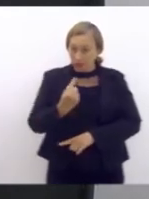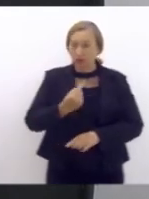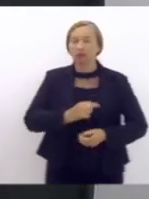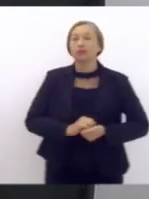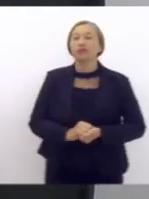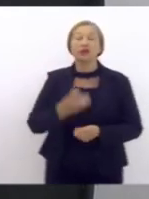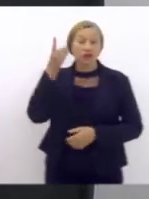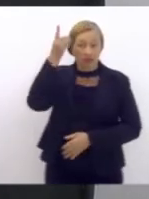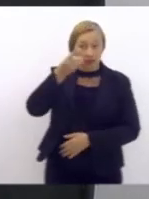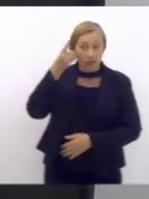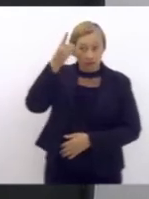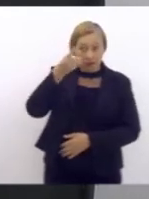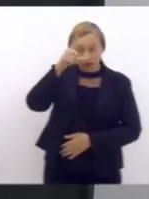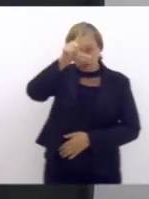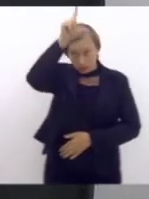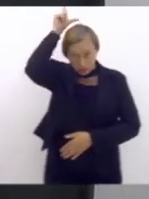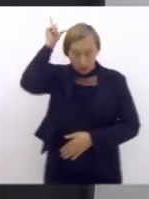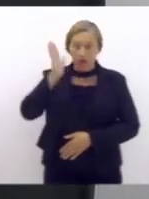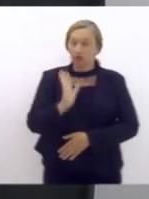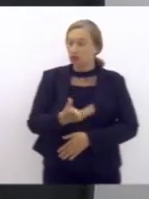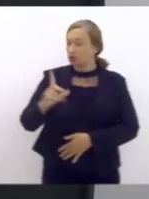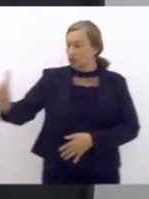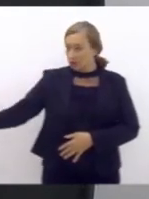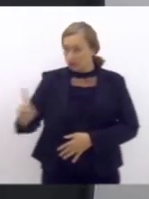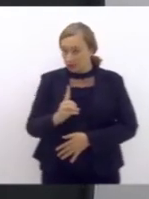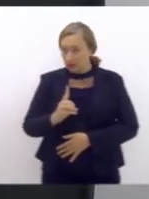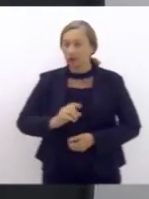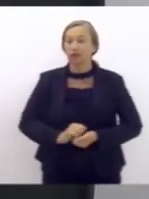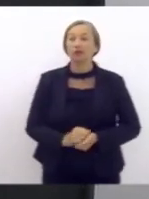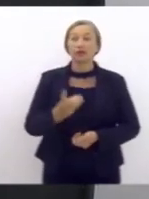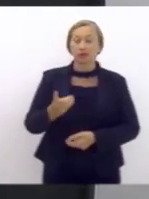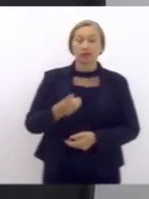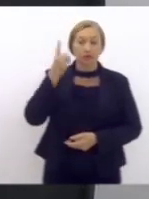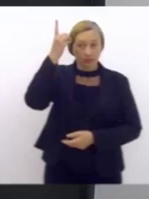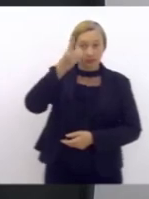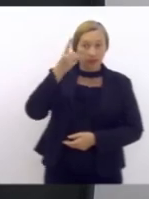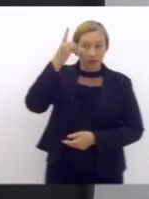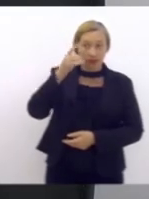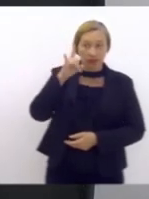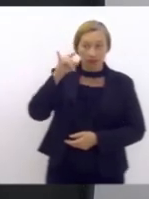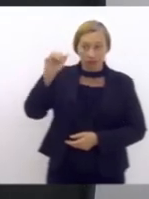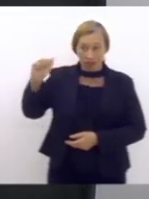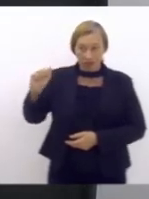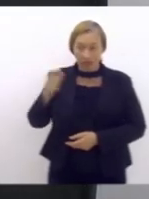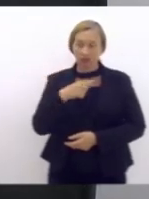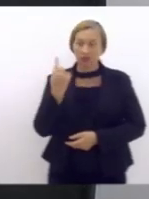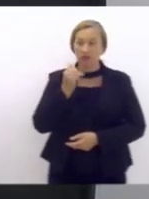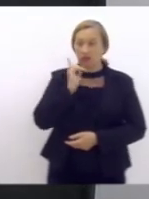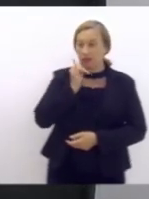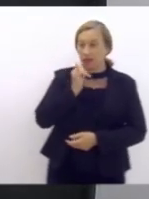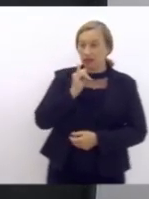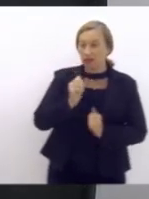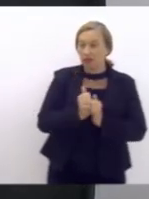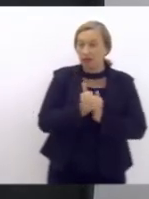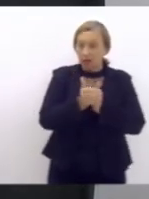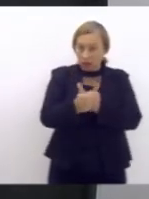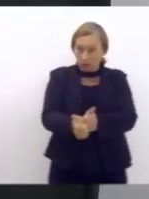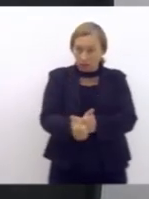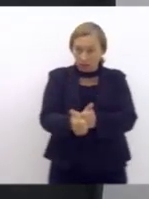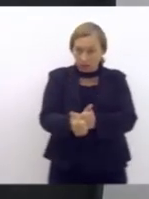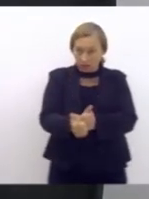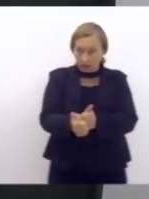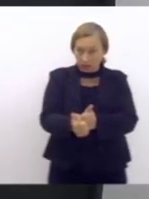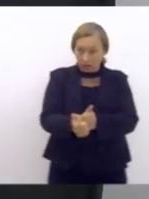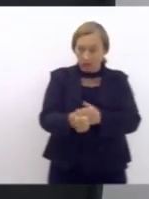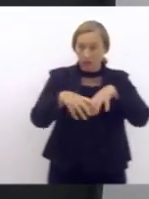do deputado Luiz Paulo, que também está em deslocamento, e da deputada Índia Armelau, nossa relatora, que nos acompanha